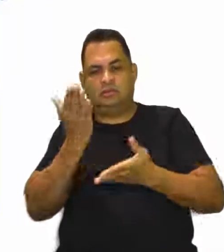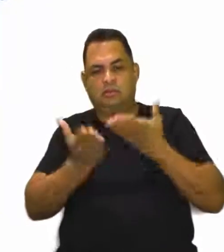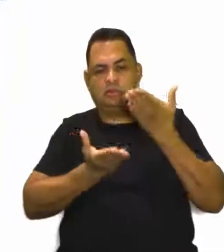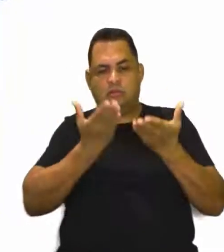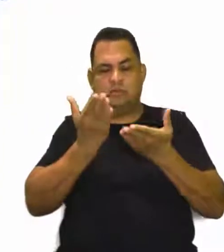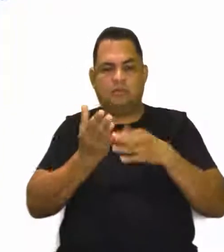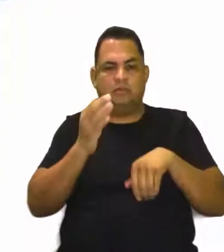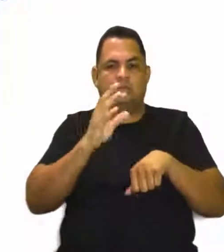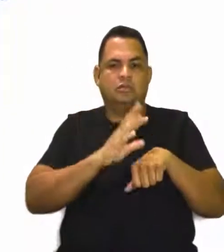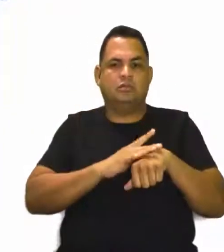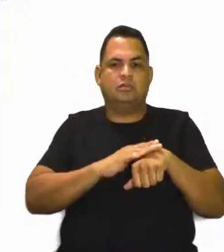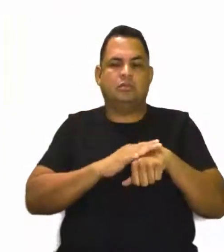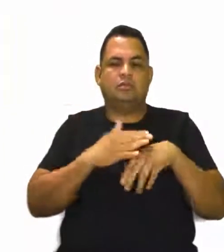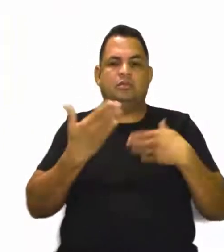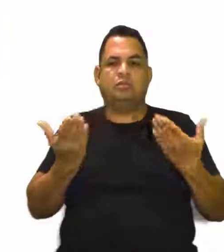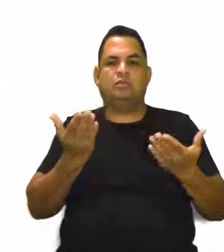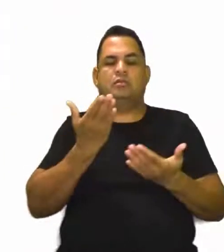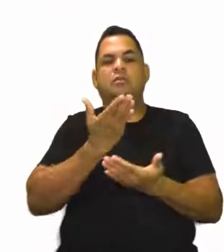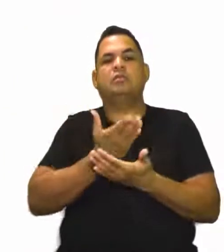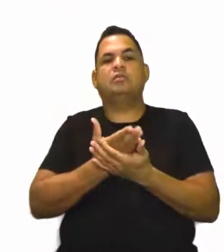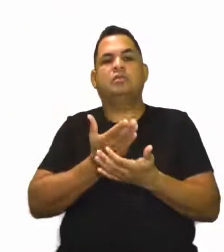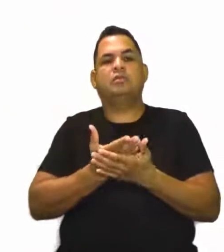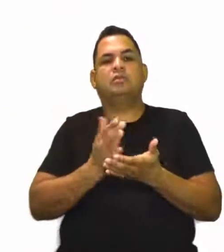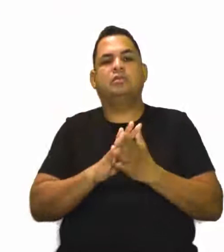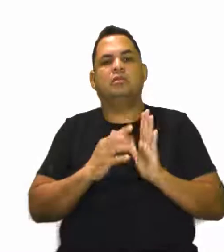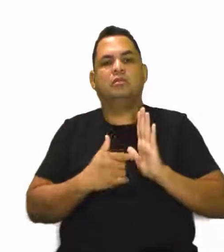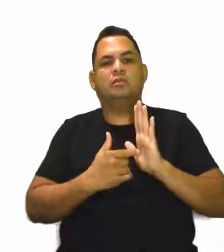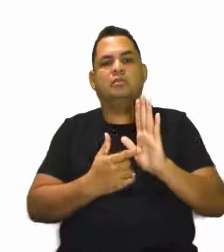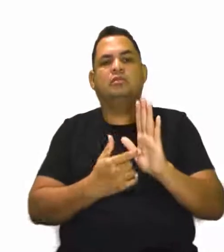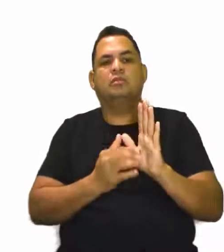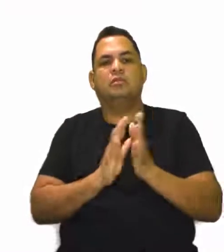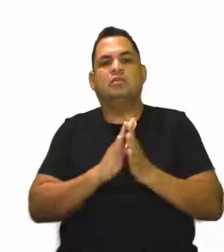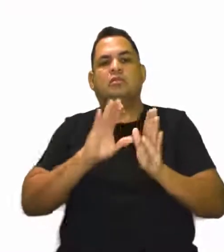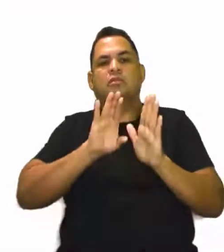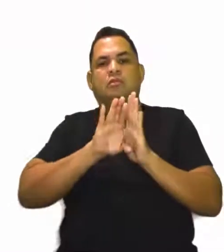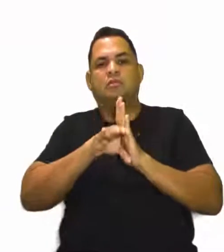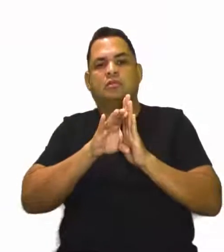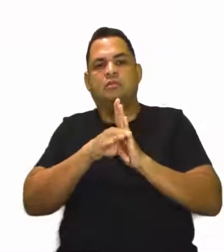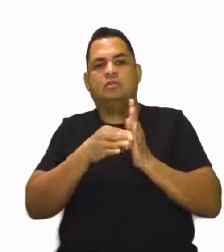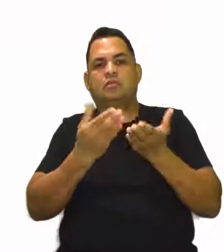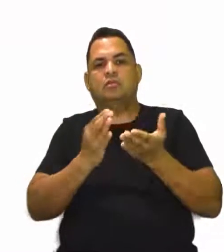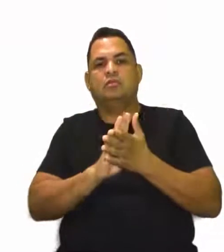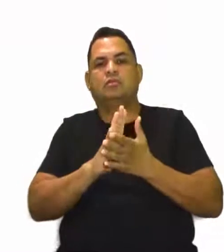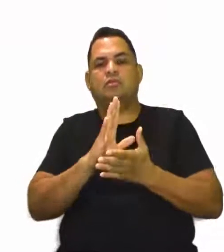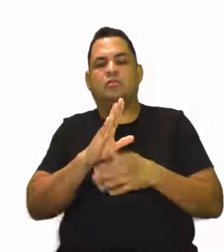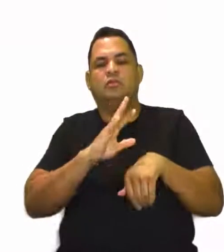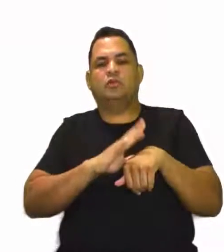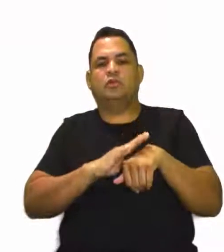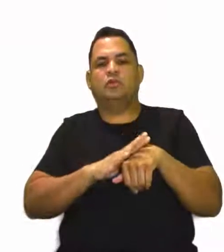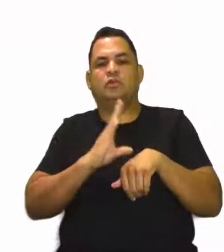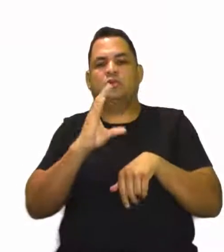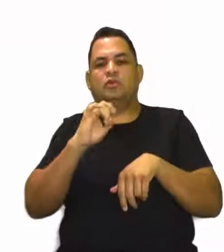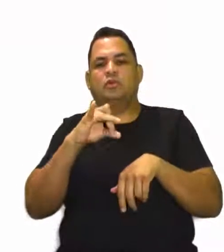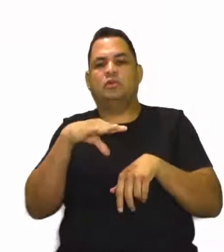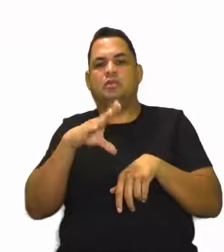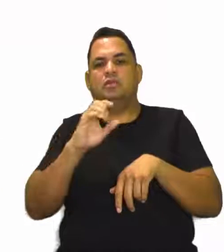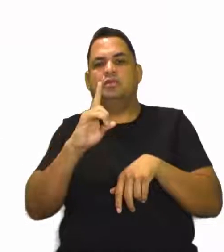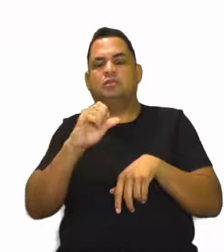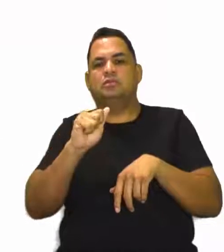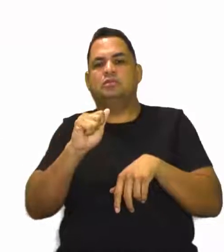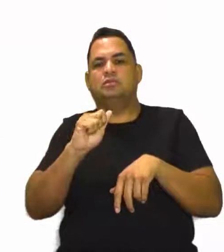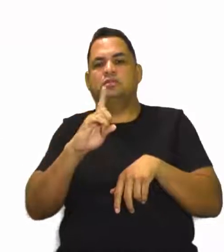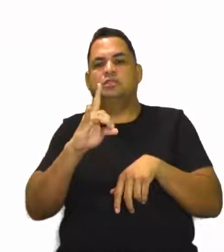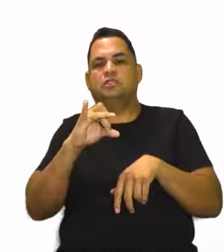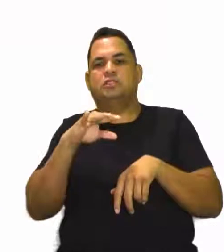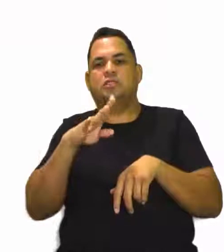de doenças. Nessa aula, nós trouxemos o conceito do que seriam doenças crônico-degenerativas. E